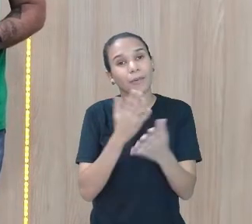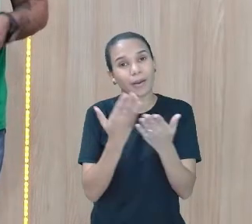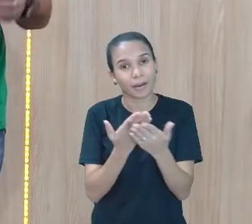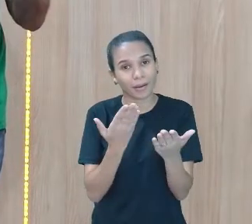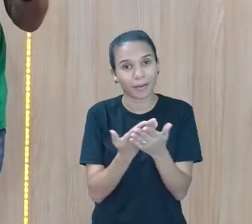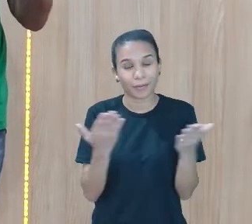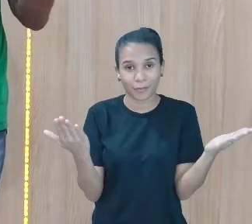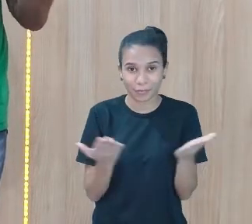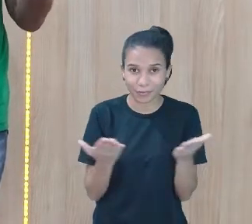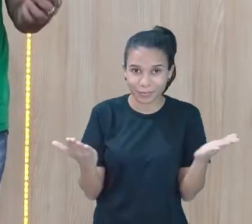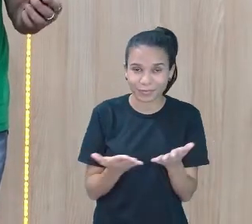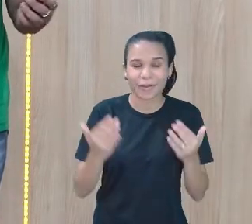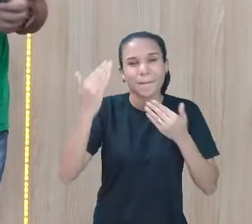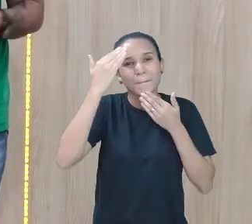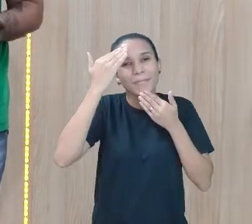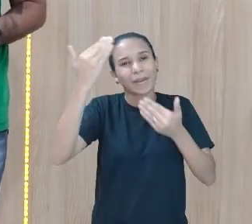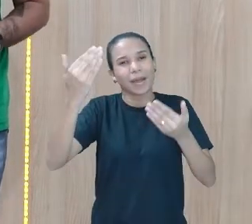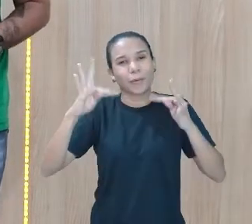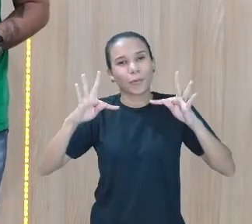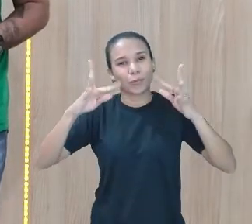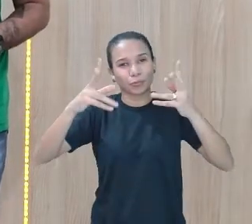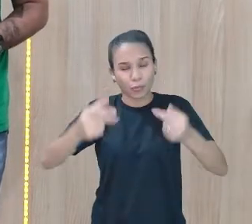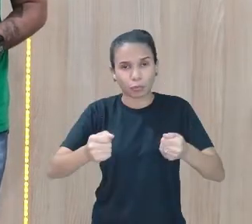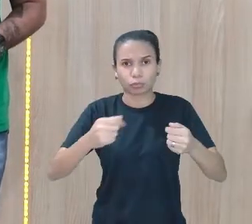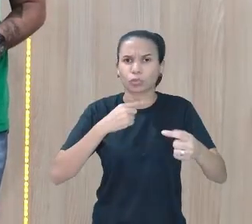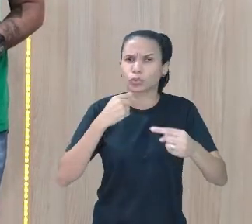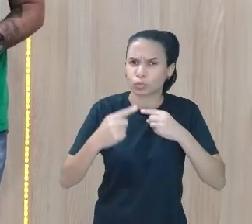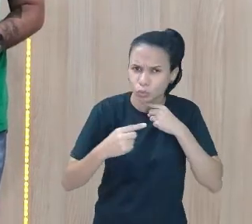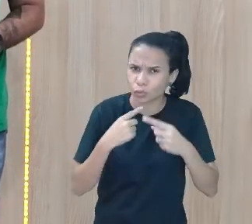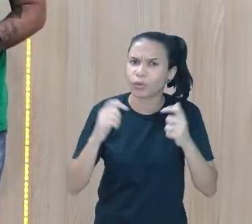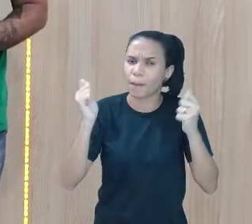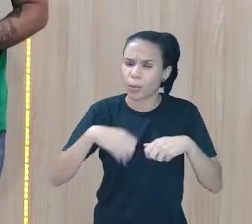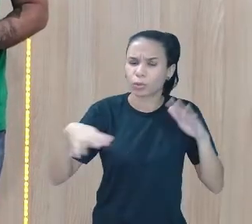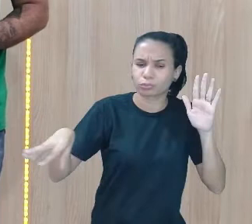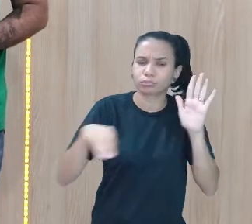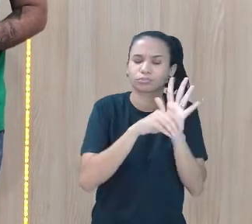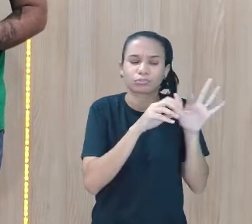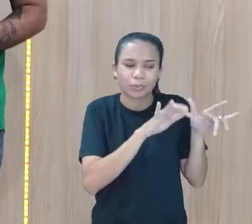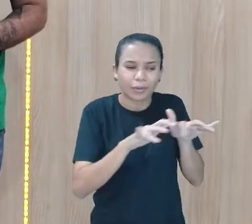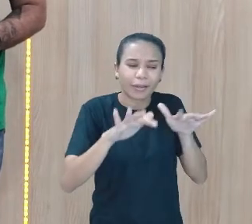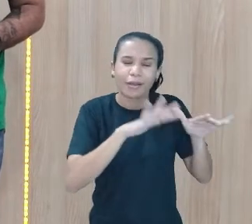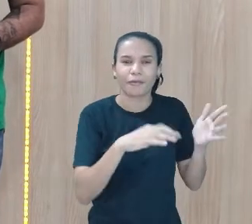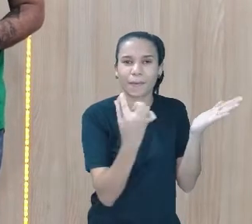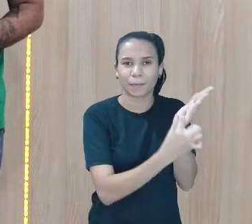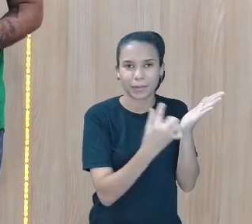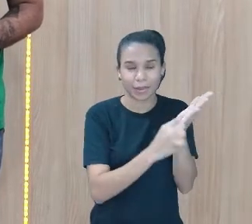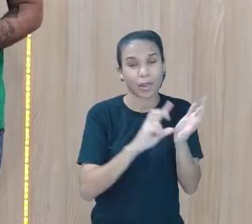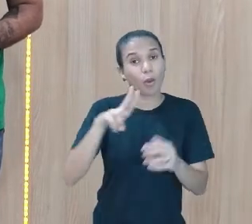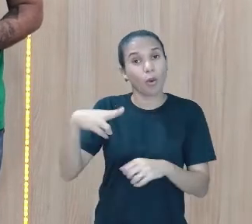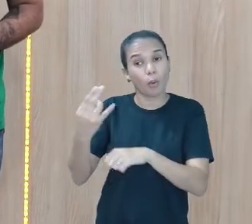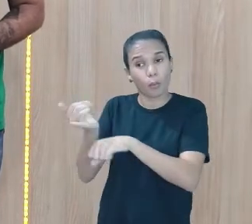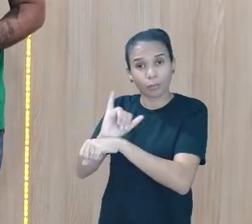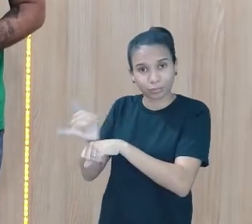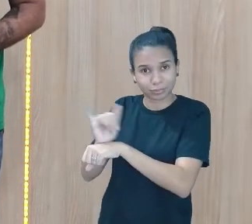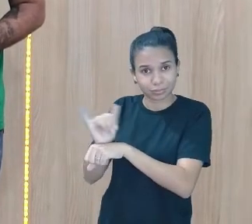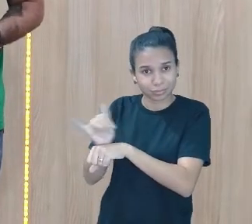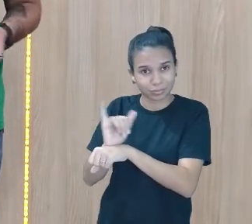por aqui. Agradeço muito. Qualquer dúvida, escreva para a gente aí no nosso aplicativo ou